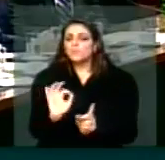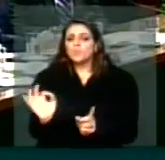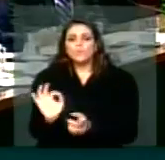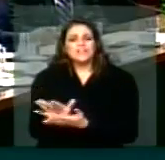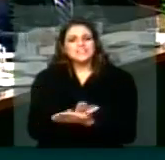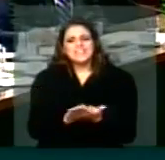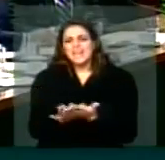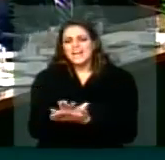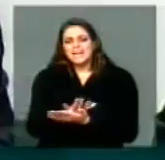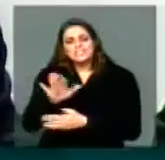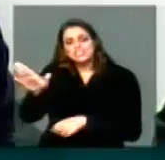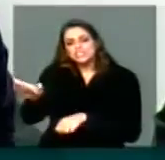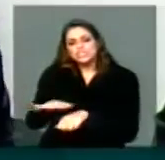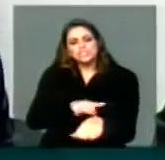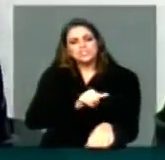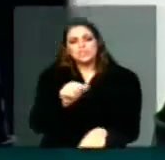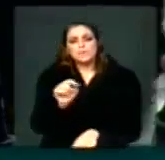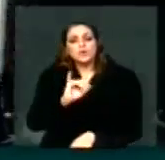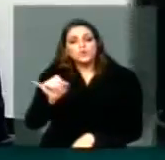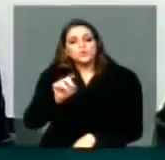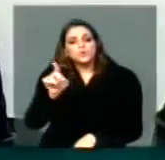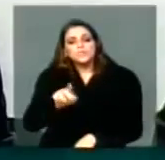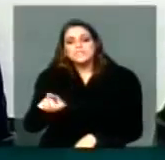ouviu o policial para esclarecer?